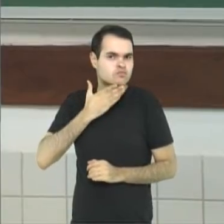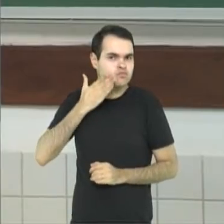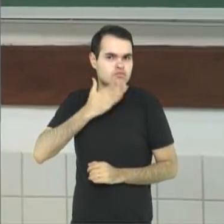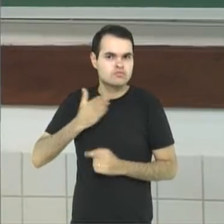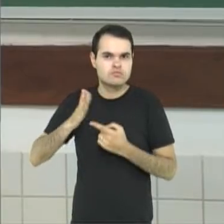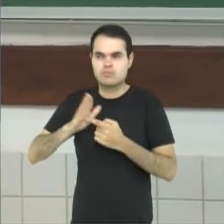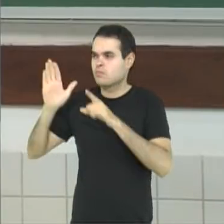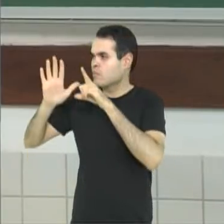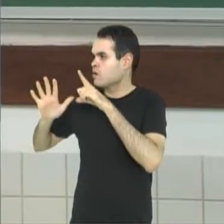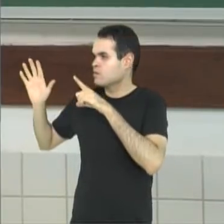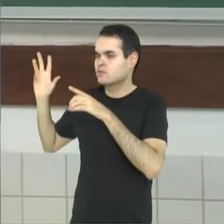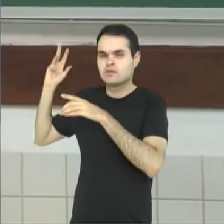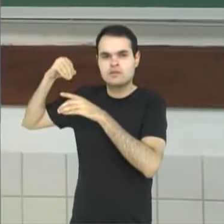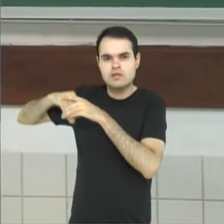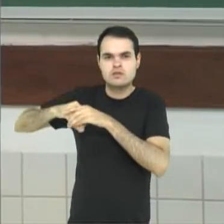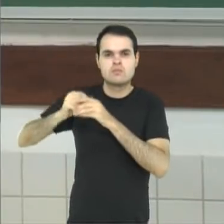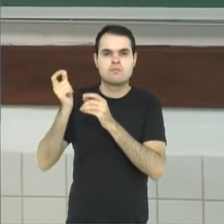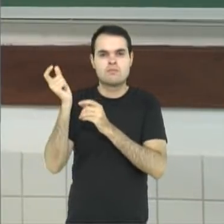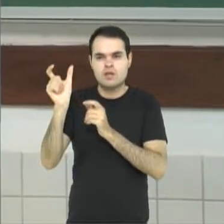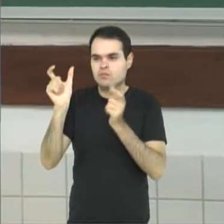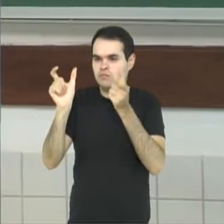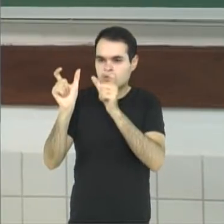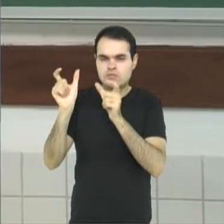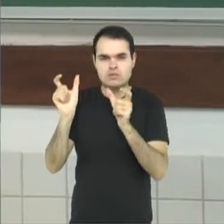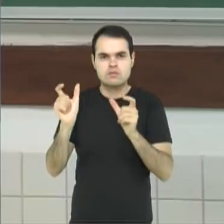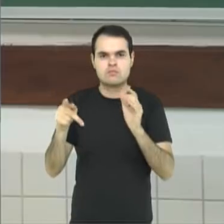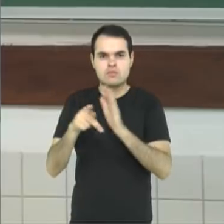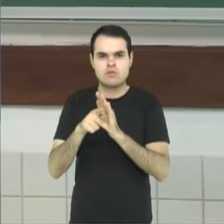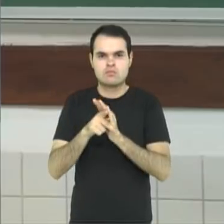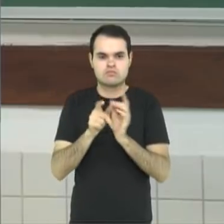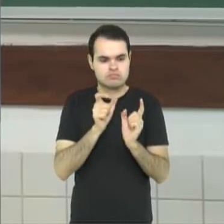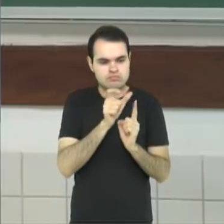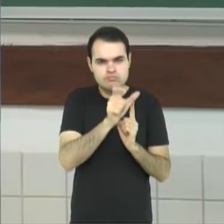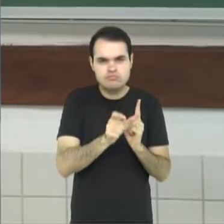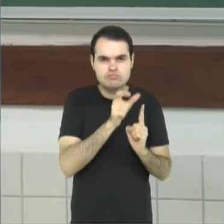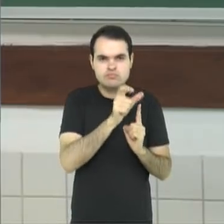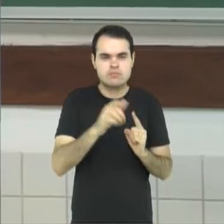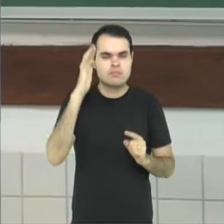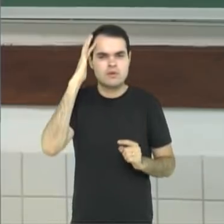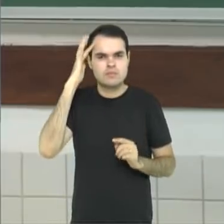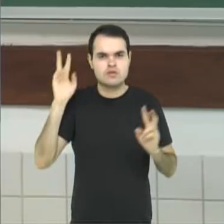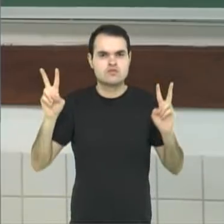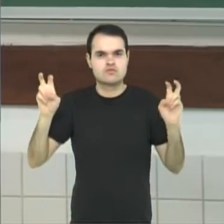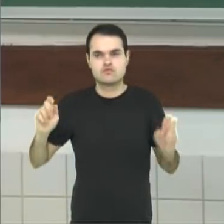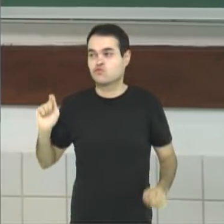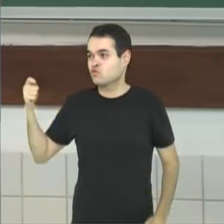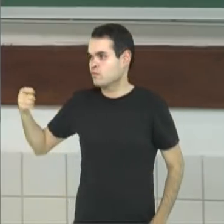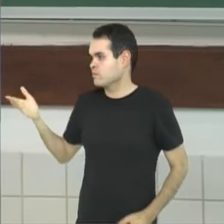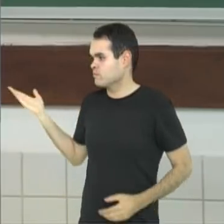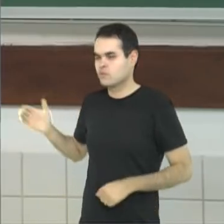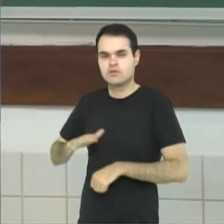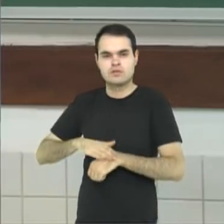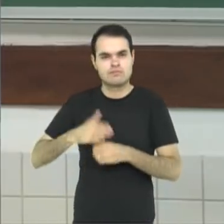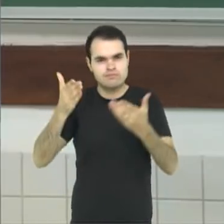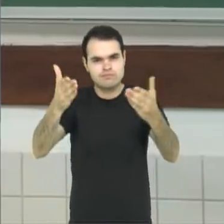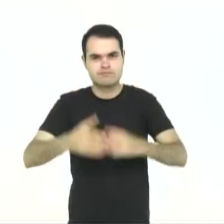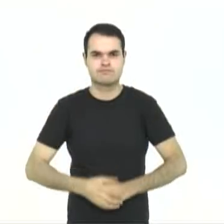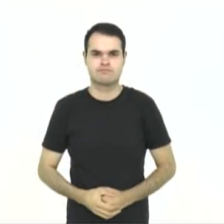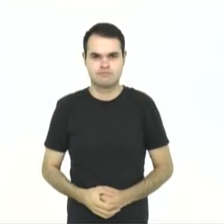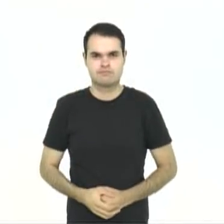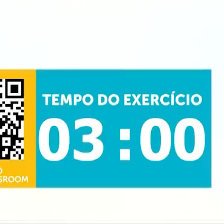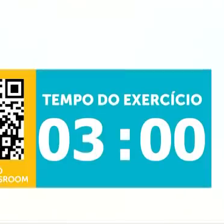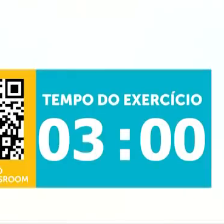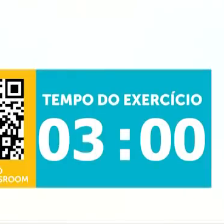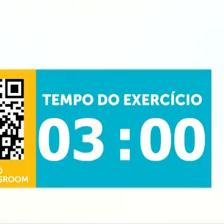contém dentro algumas palavras ali que compõem o discurso verbal para vocês refletirem sobre. Um tempinho para a nossa primeira questão.